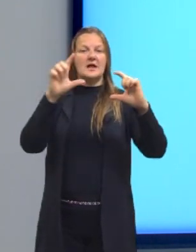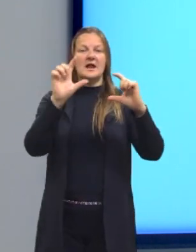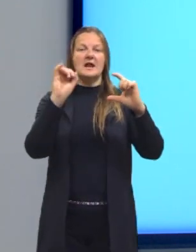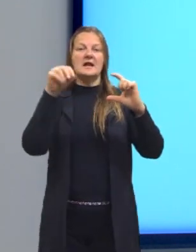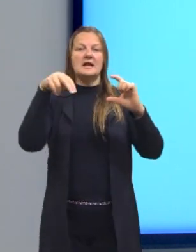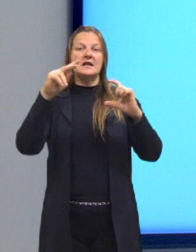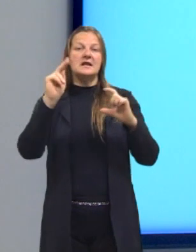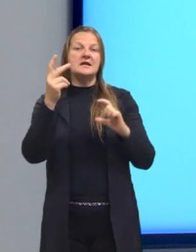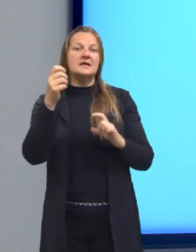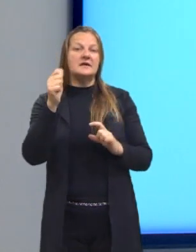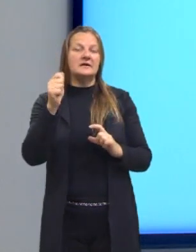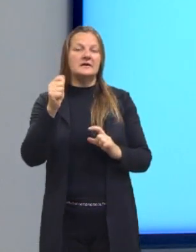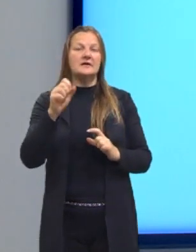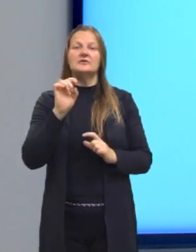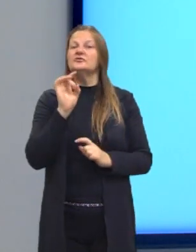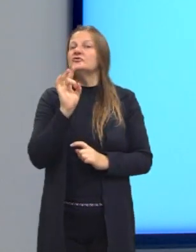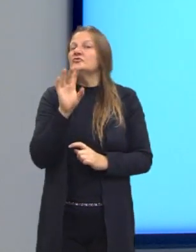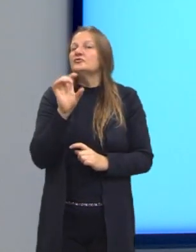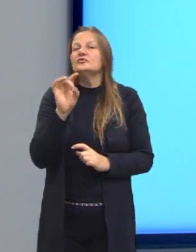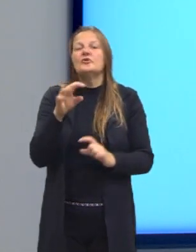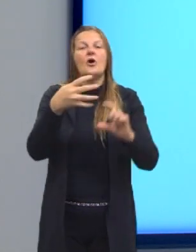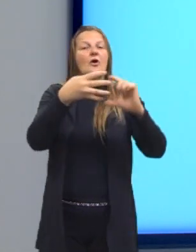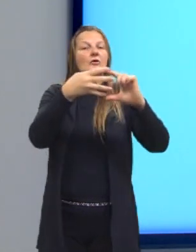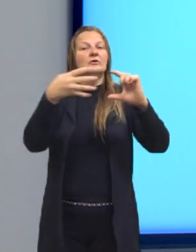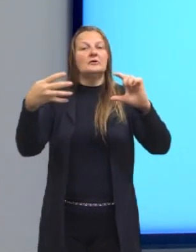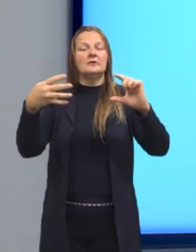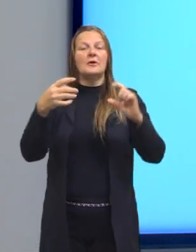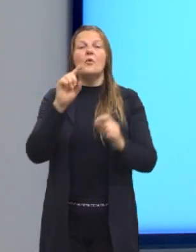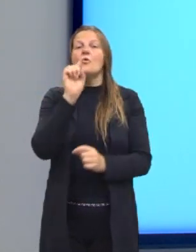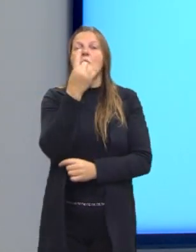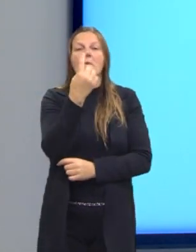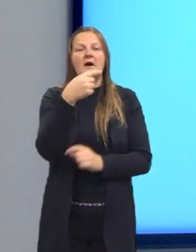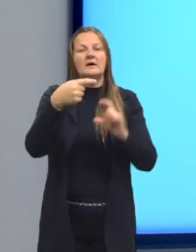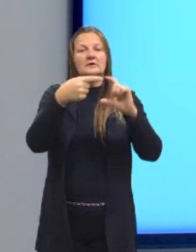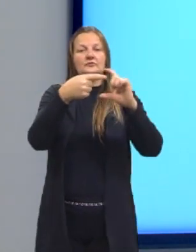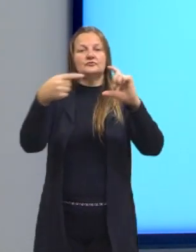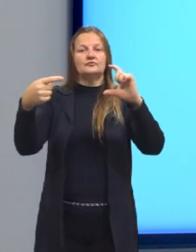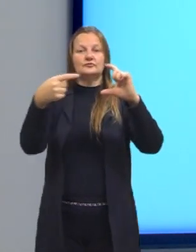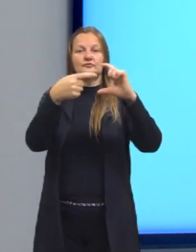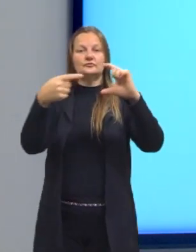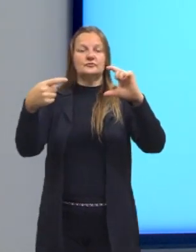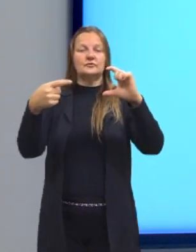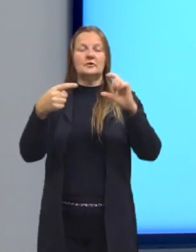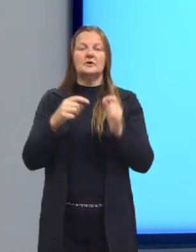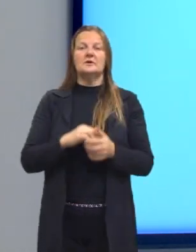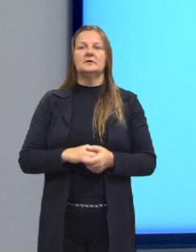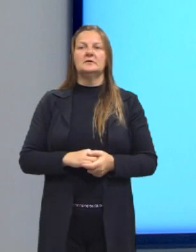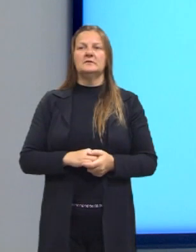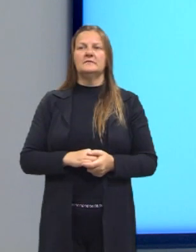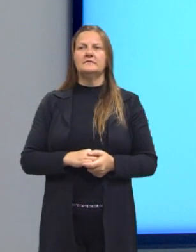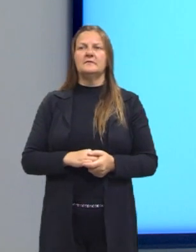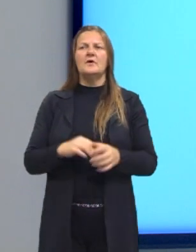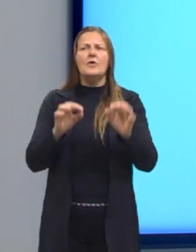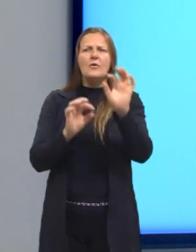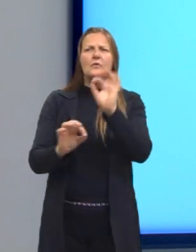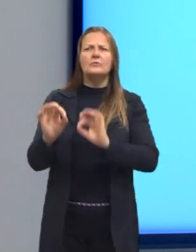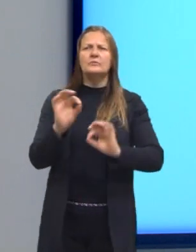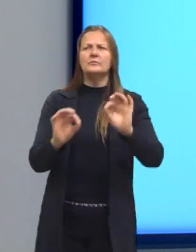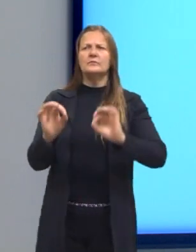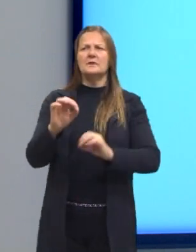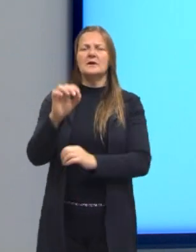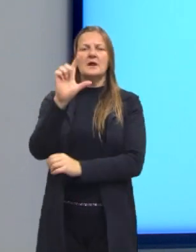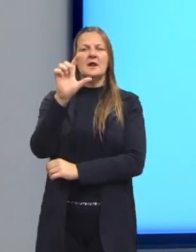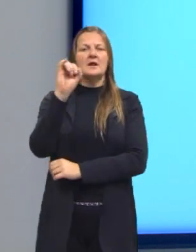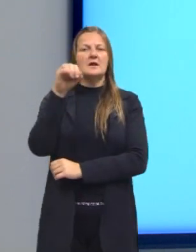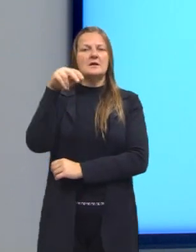ela é uma matriz que possui somente uma linha a ordem dela de uma forma geral sempre vai ser